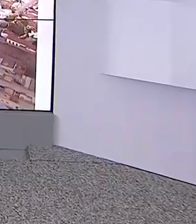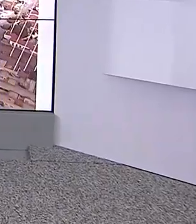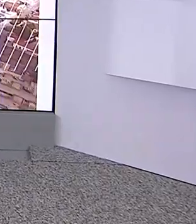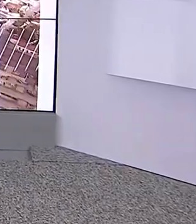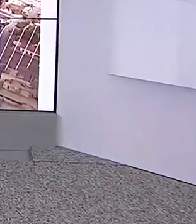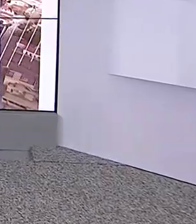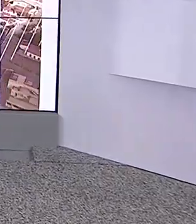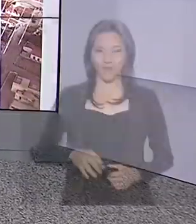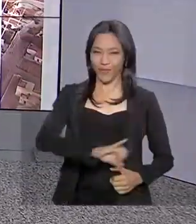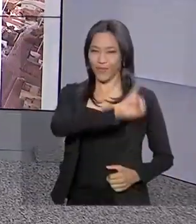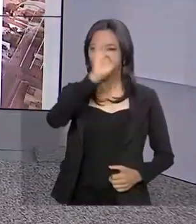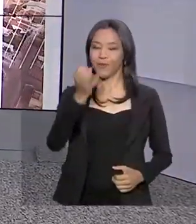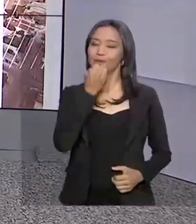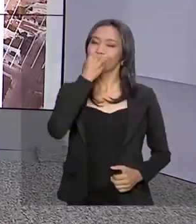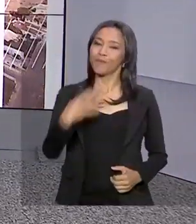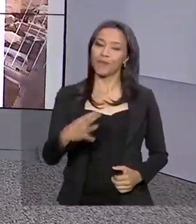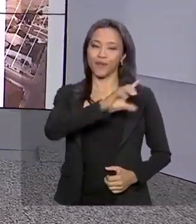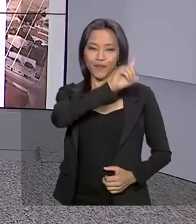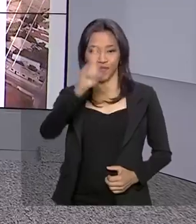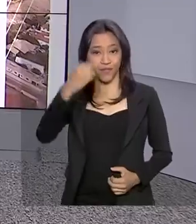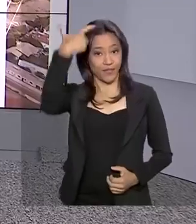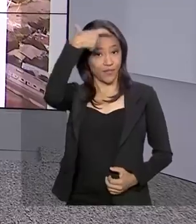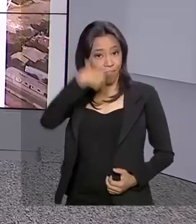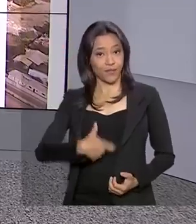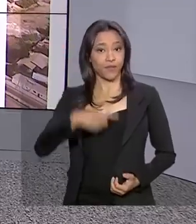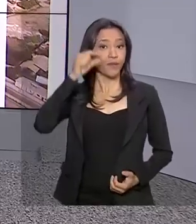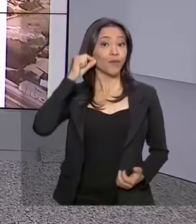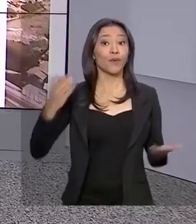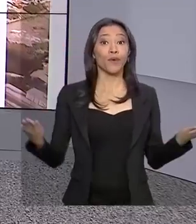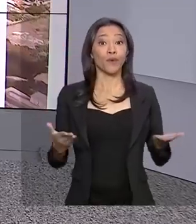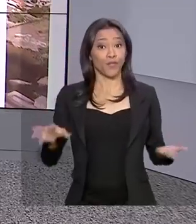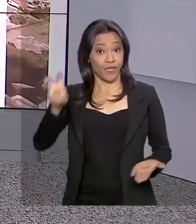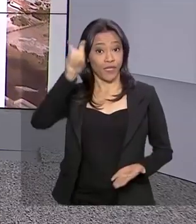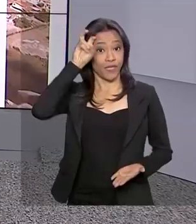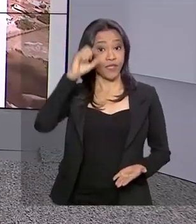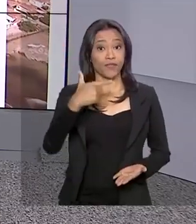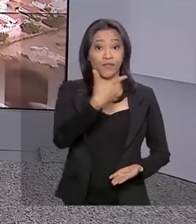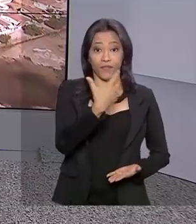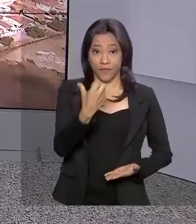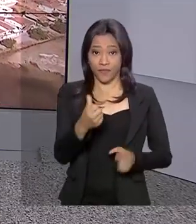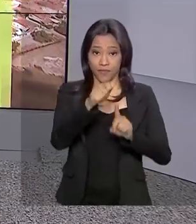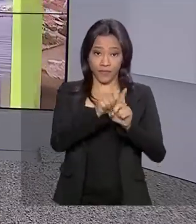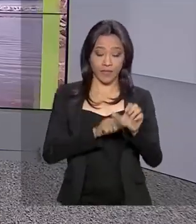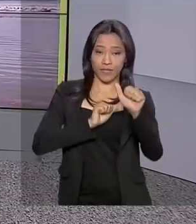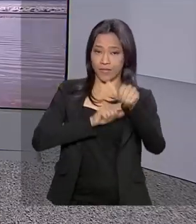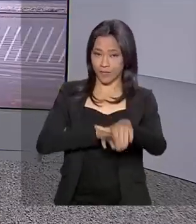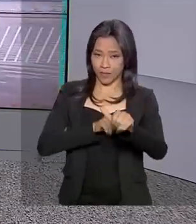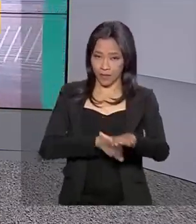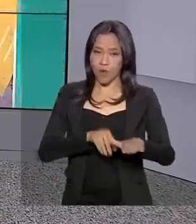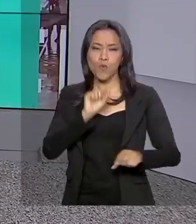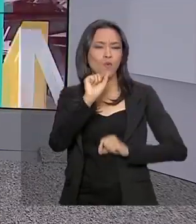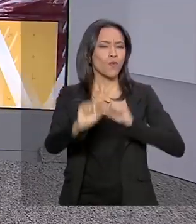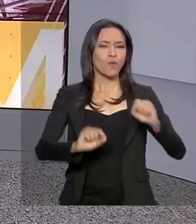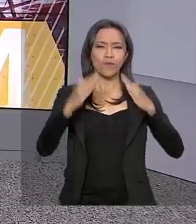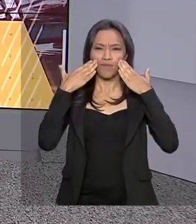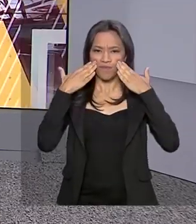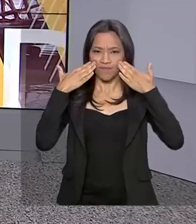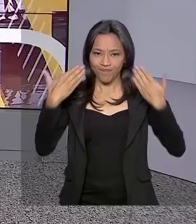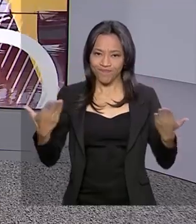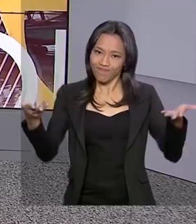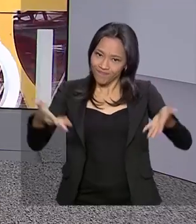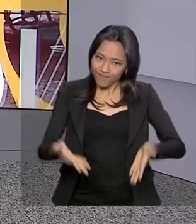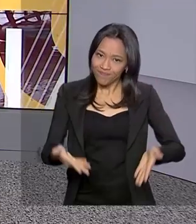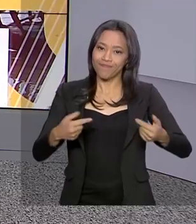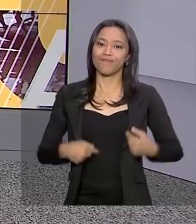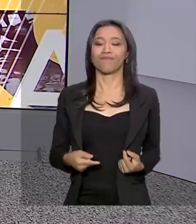olá bom dia pra você eu somará que lupi hoje a quinta feira 26 de setembro veja agora os destaques